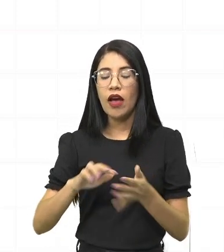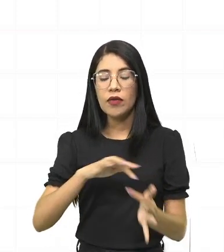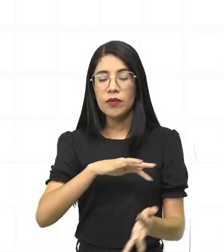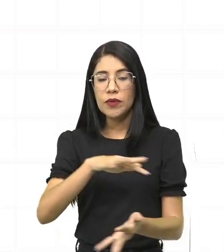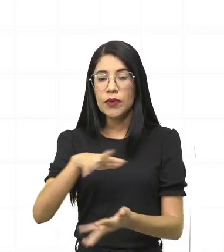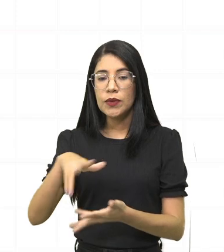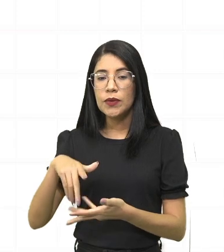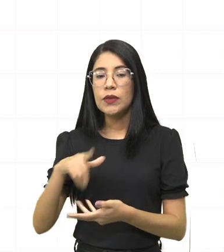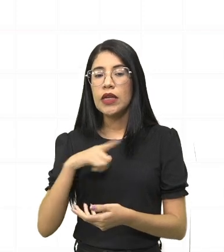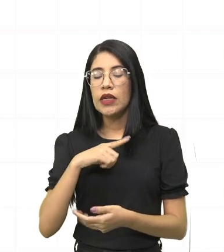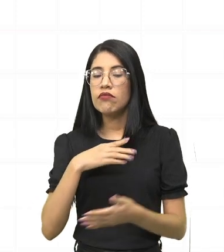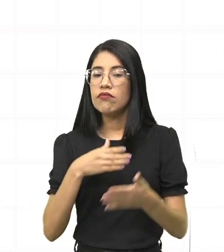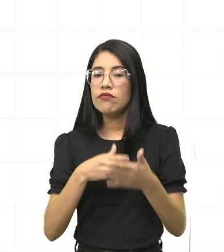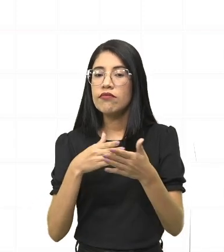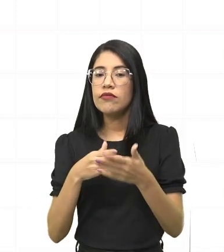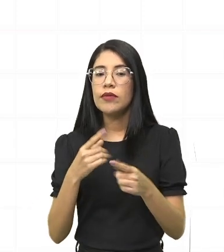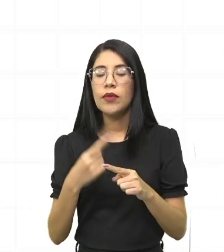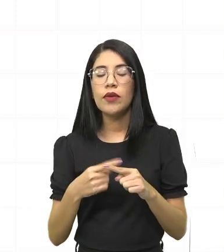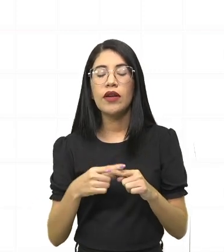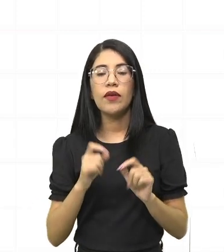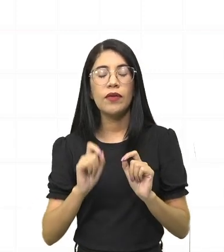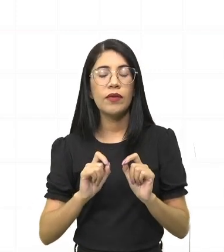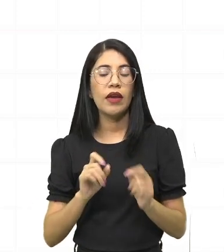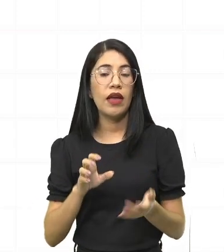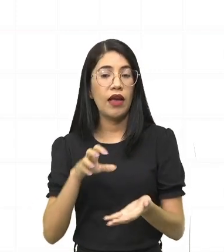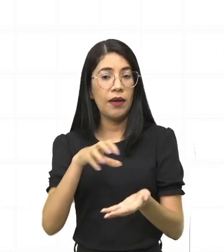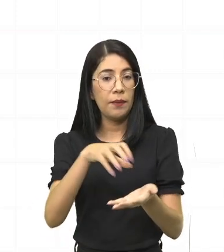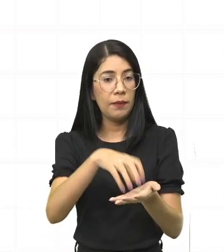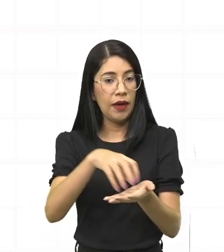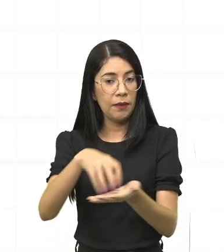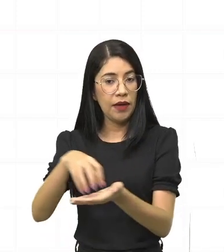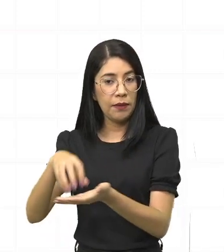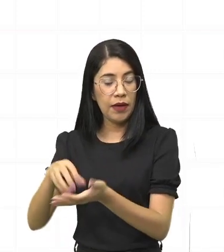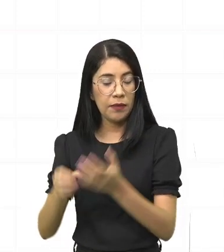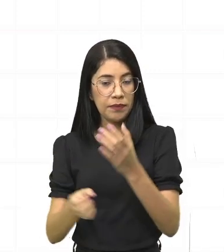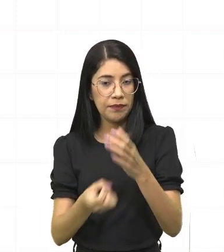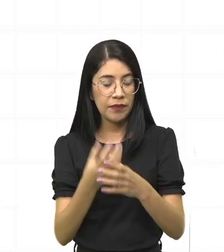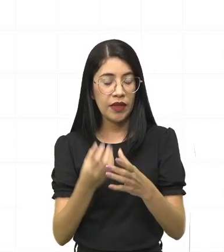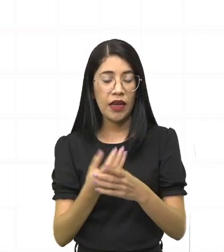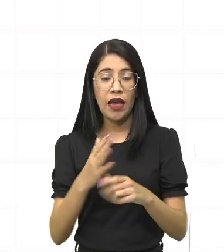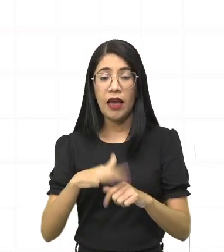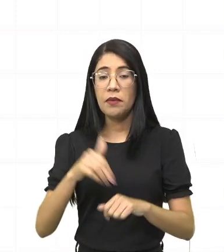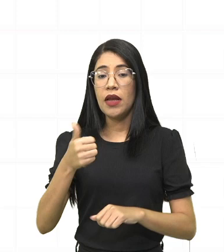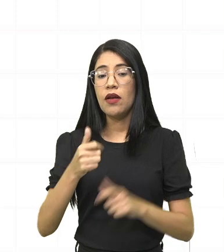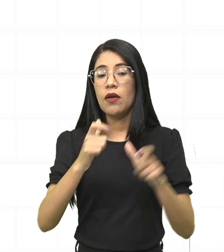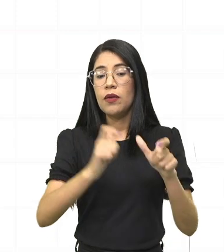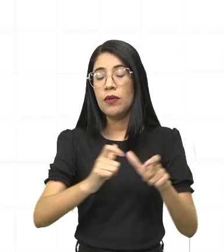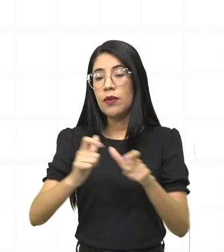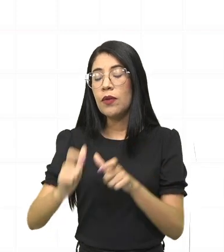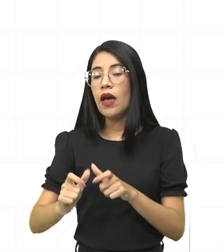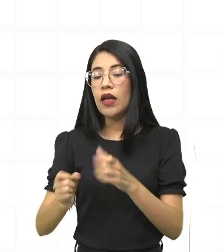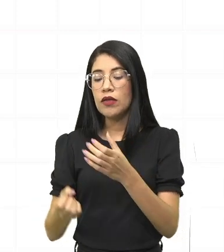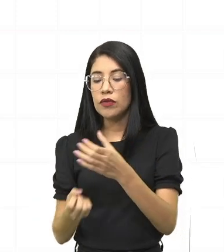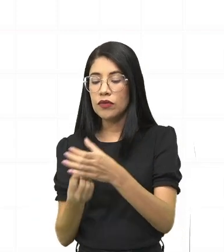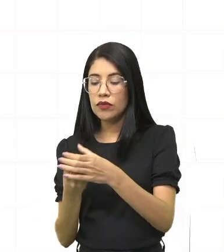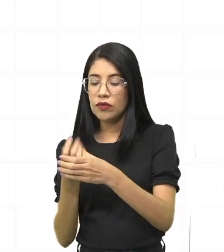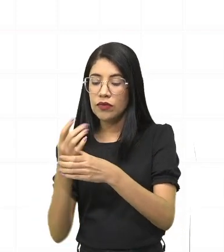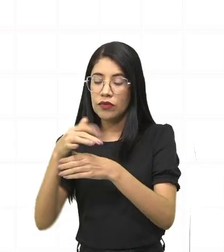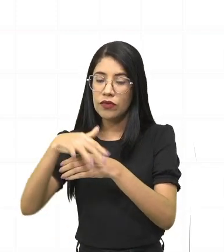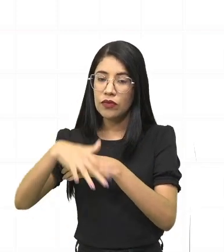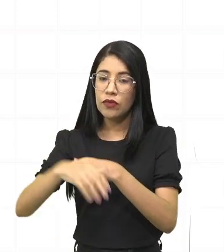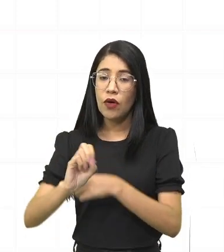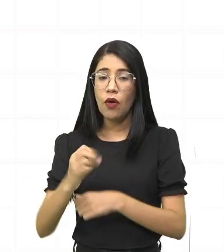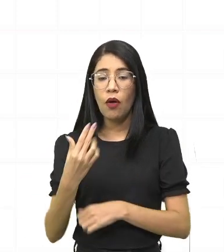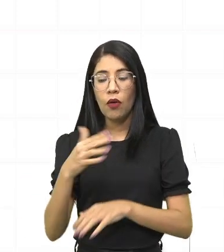né? Porque a instalação dessas usinas ela é mais favorável nessas regiões vulcânicas ou com